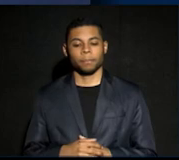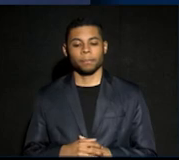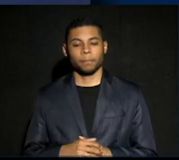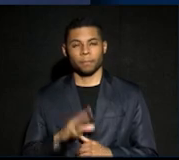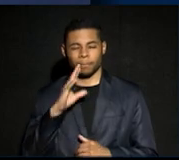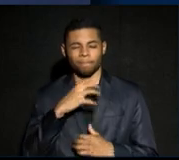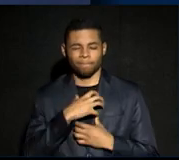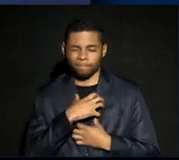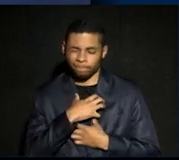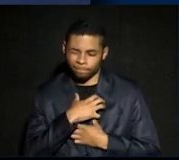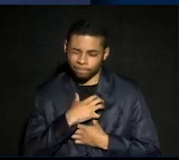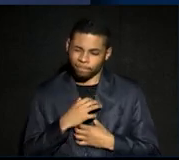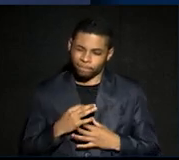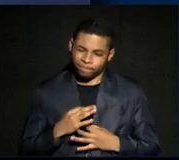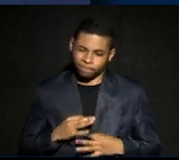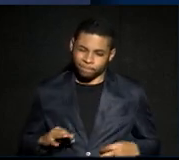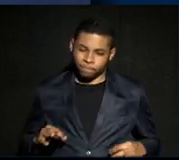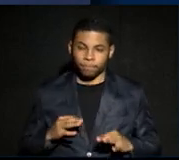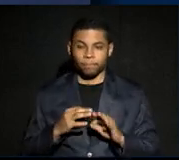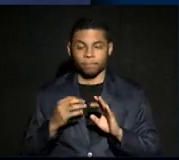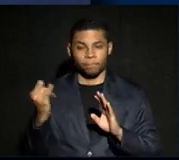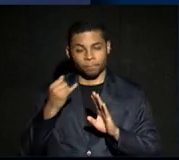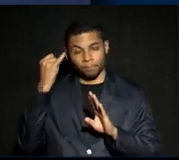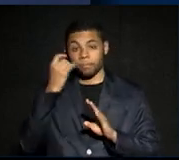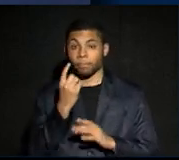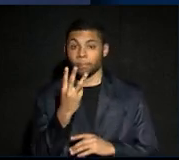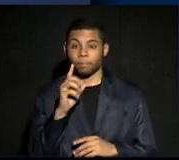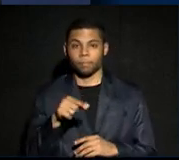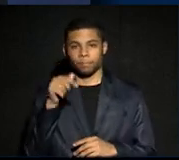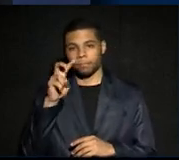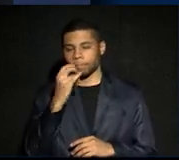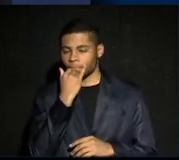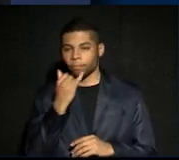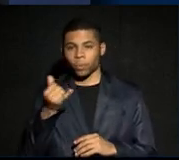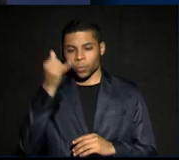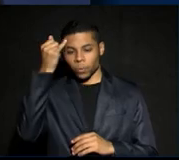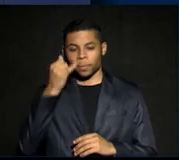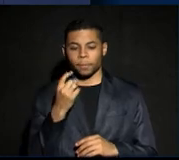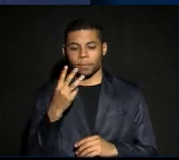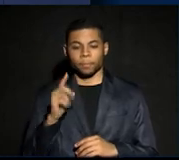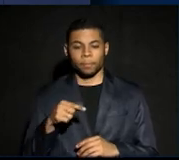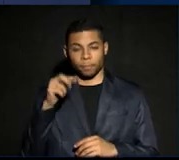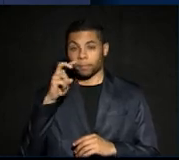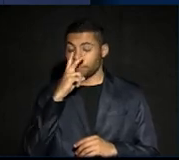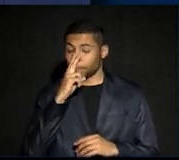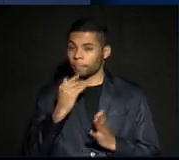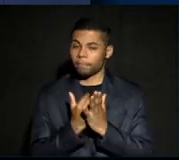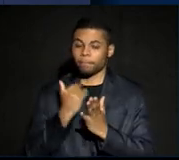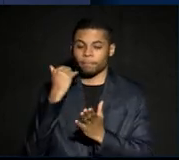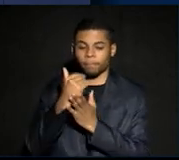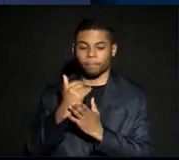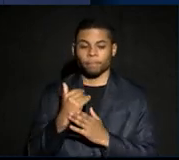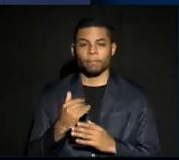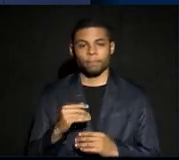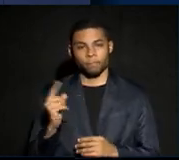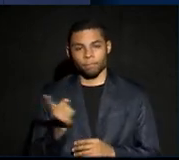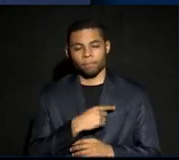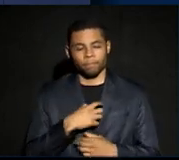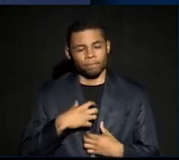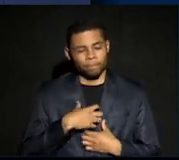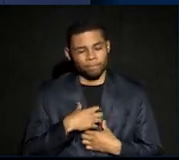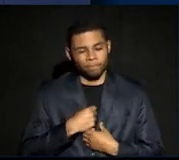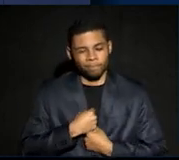muito doloroso de taxa de juros real, uma coisa que a gente estaria apertando as